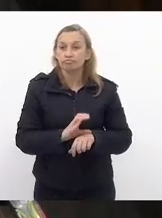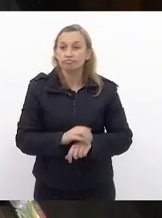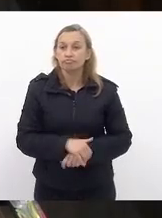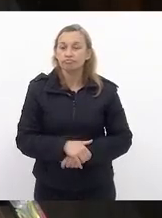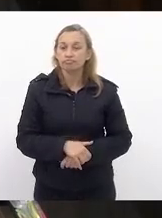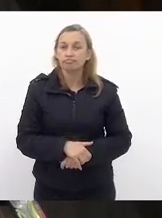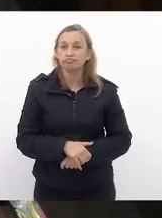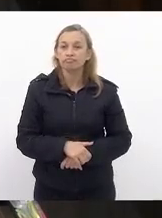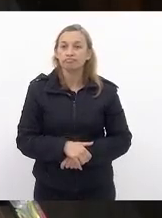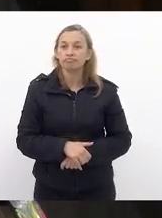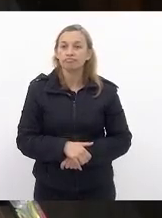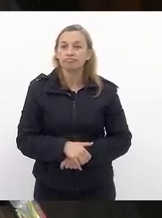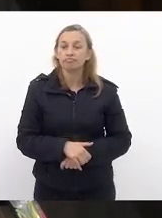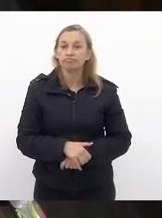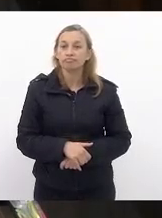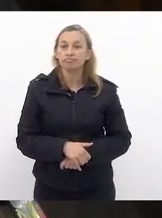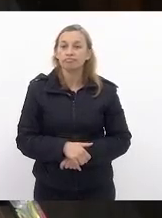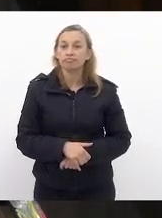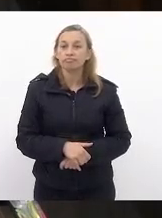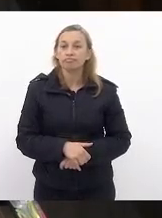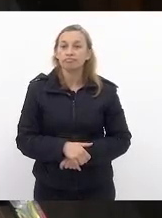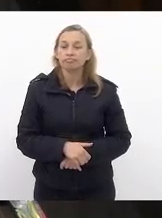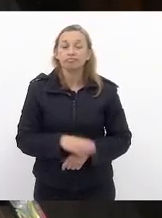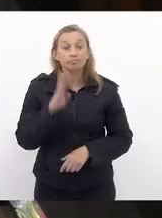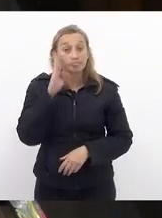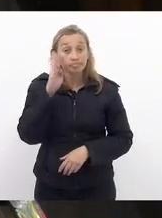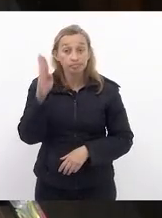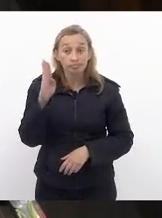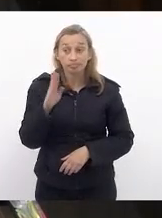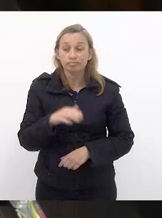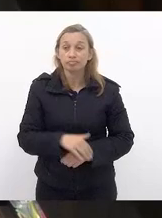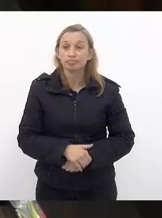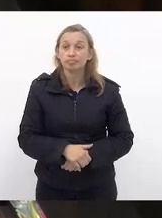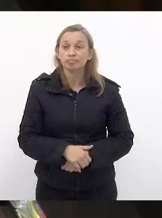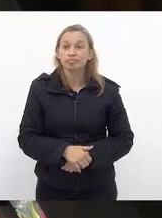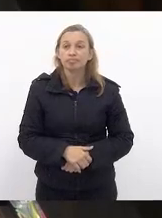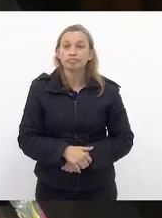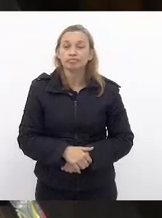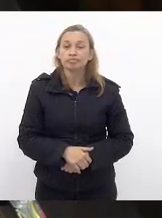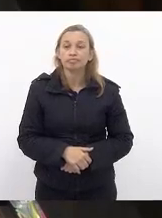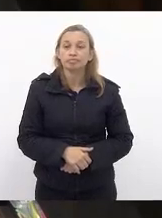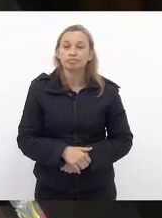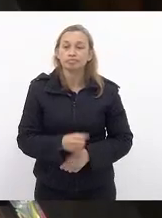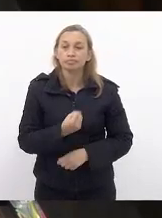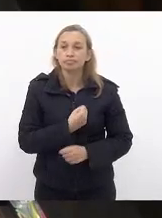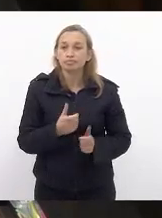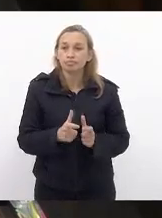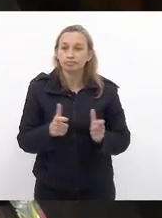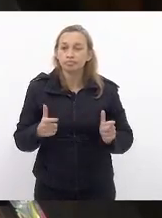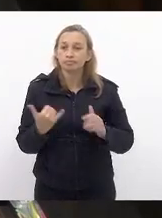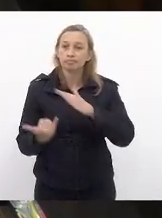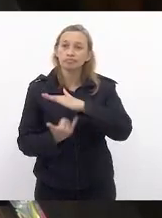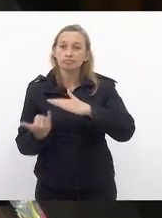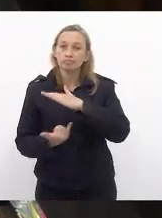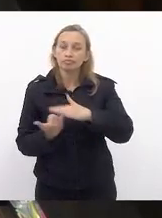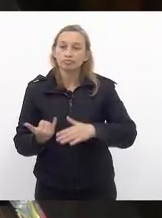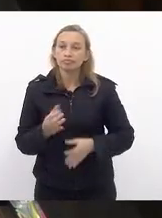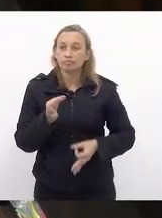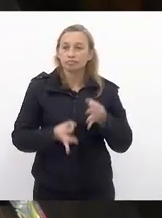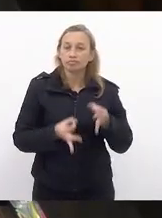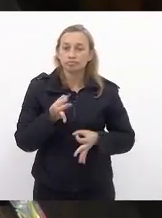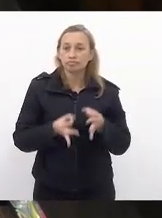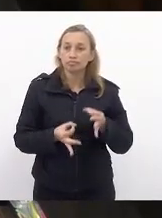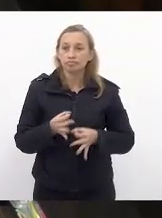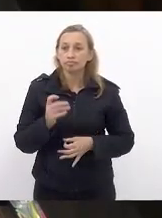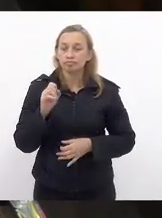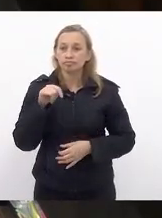como bem fundamental o maior Instituto jurídico tutelado pela constituição